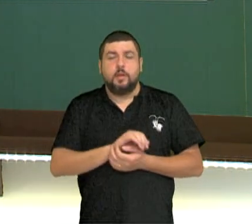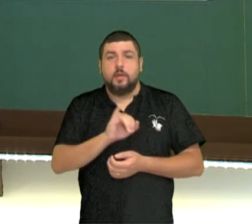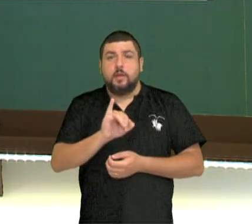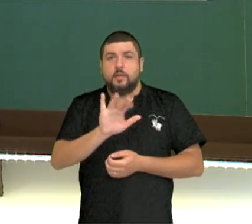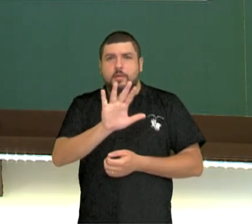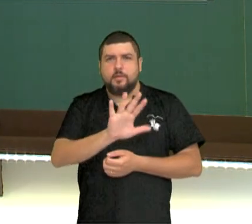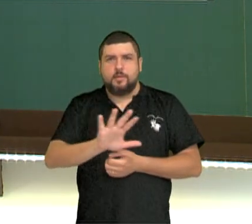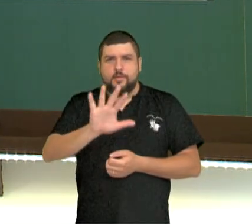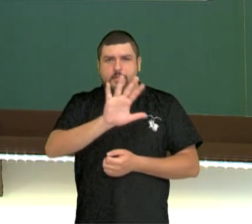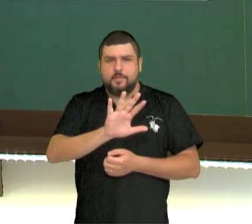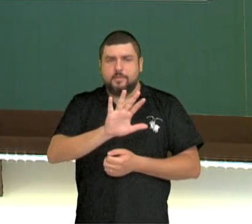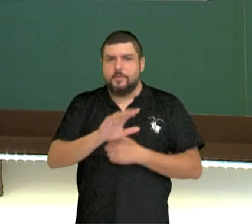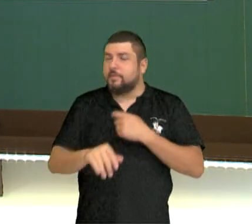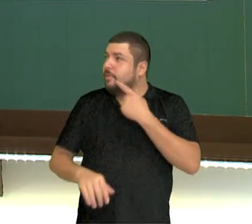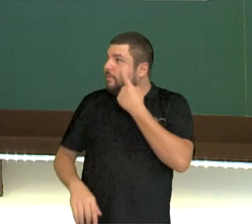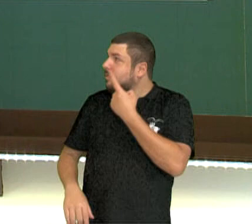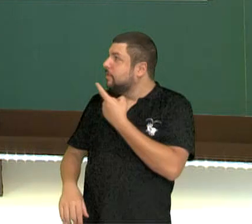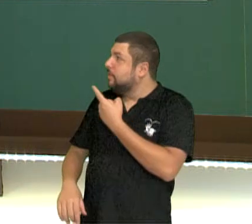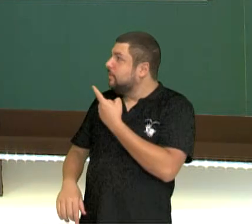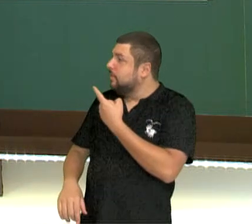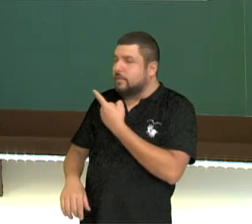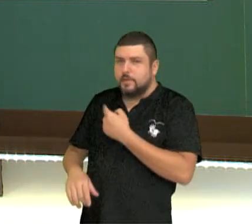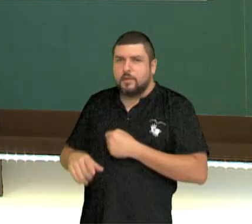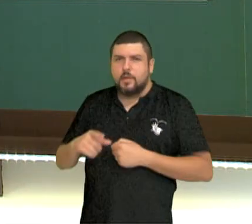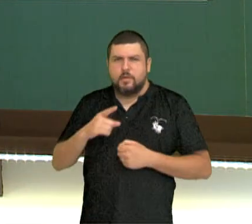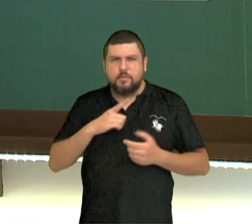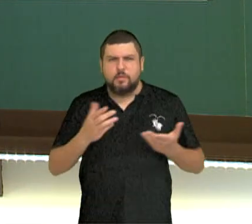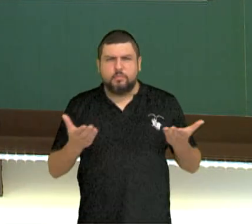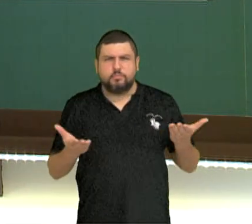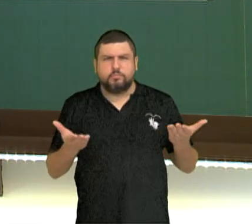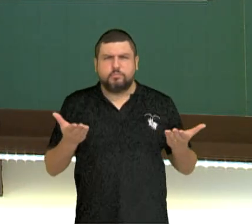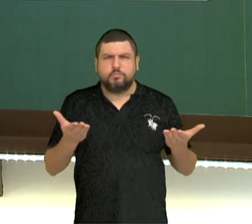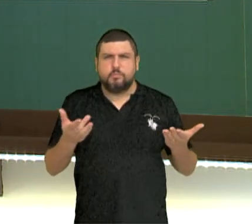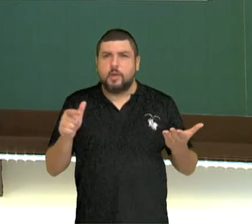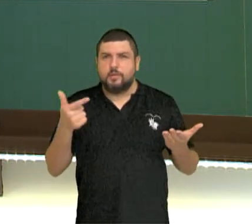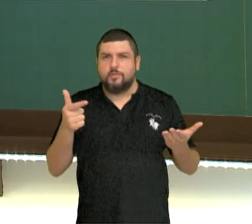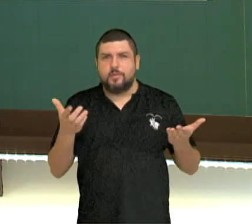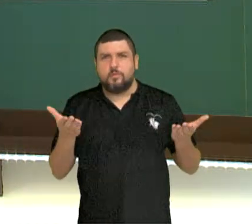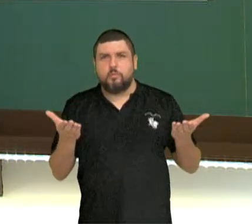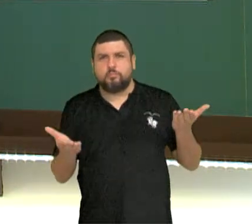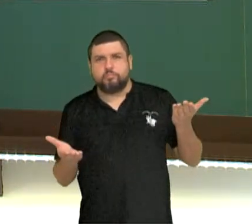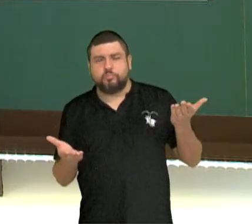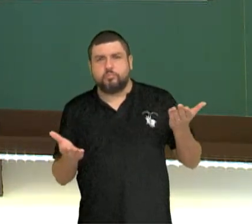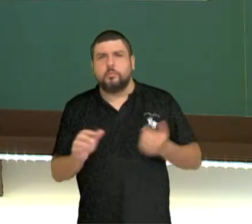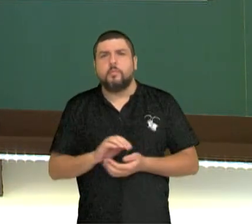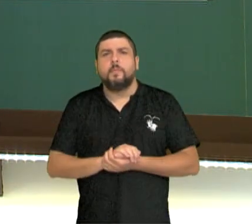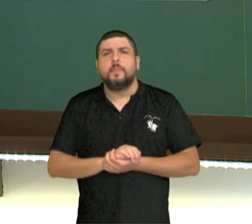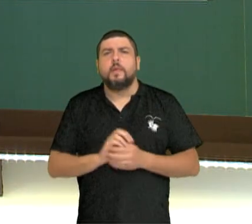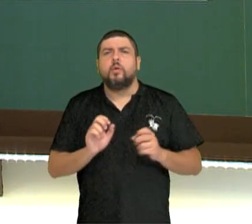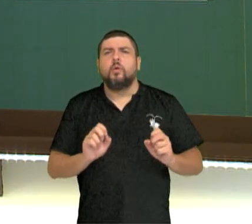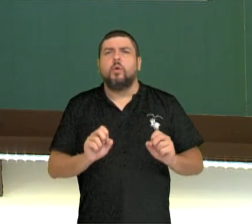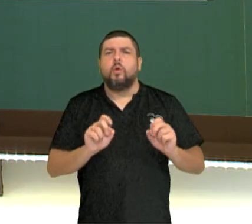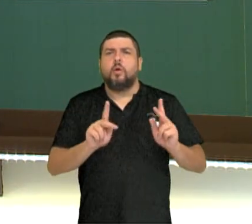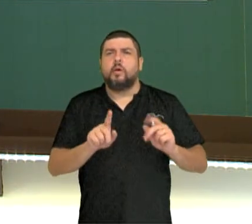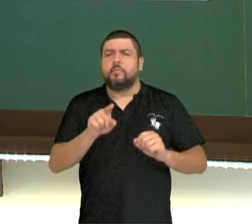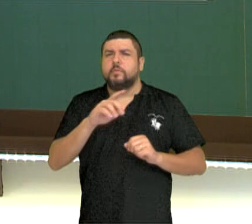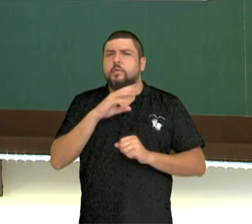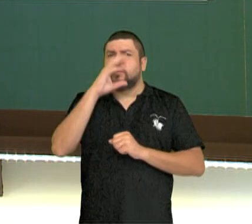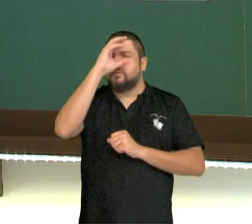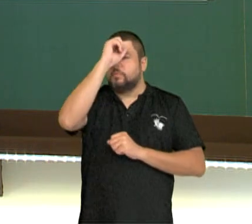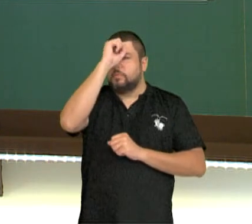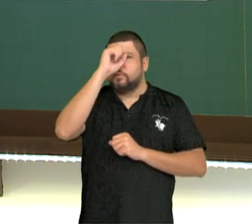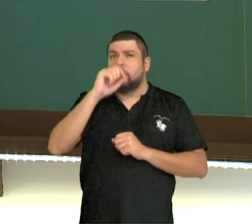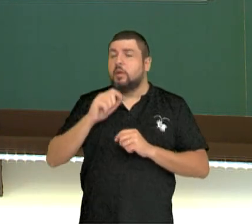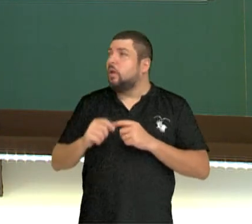de uma balança que está desigualada. Sobre o que você aprendeu sobre balanceamento. O que que tem que